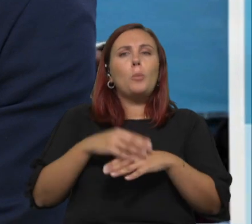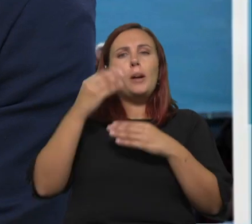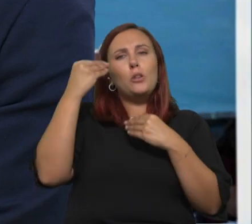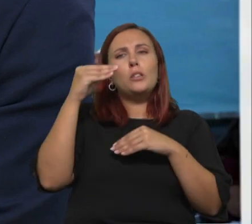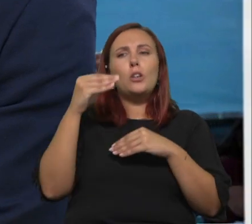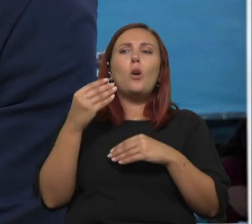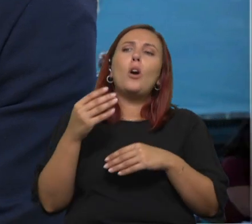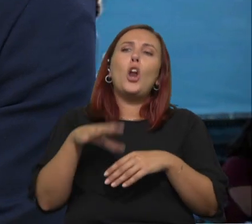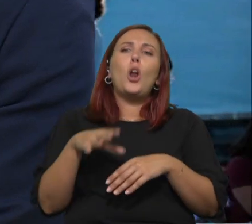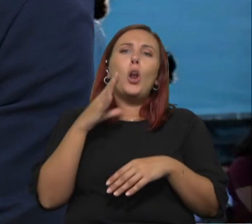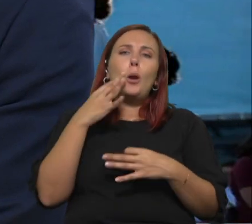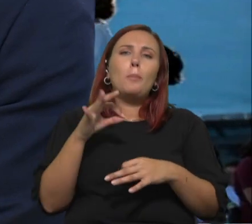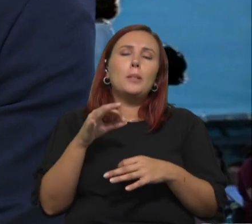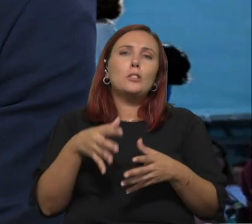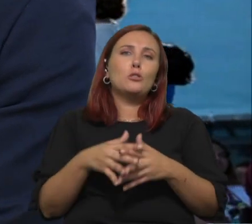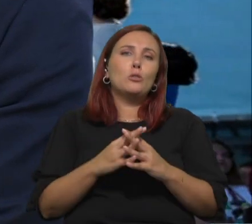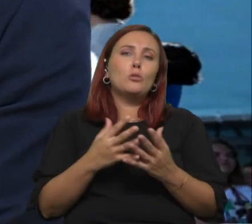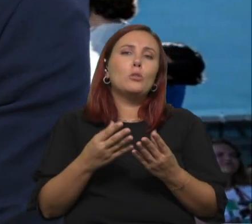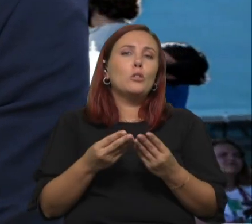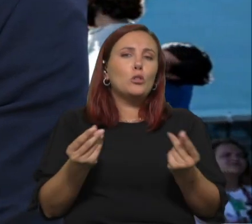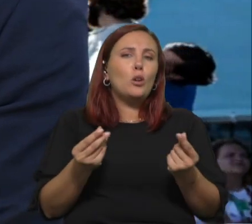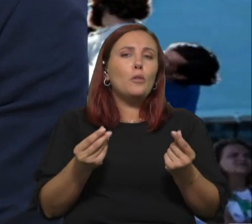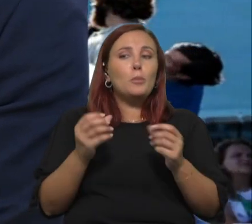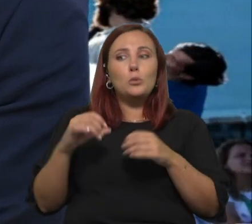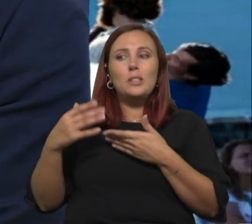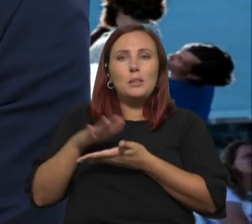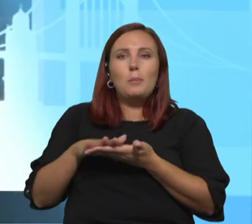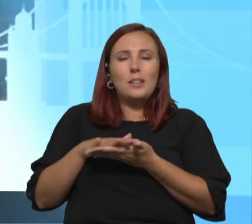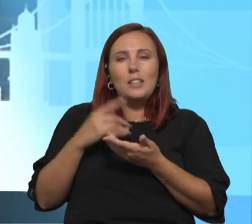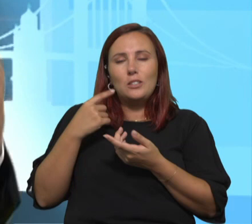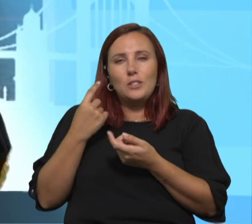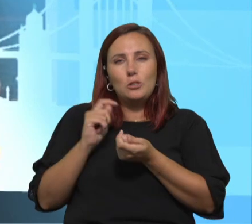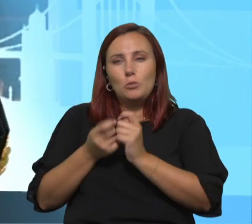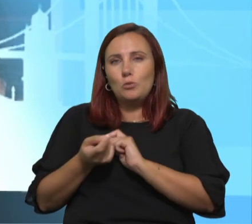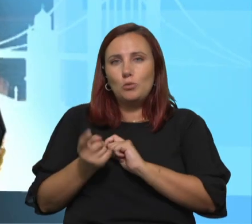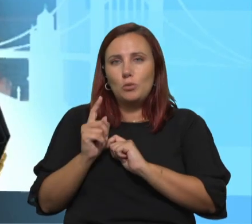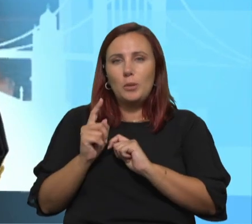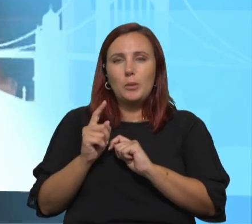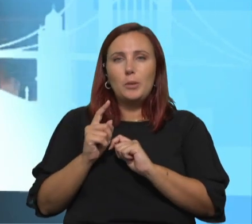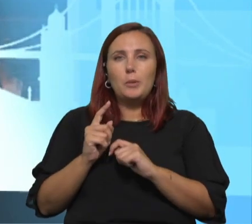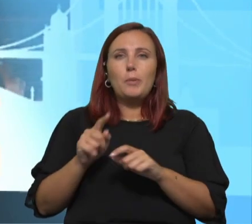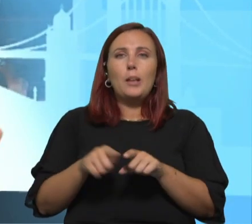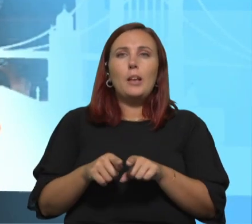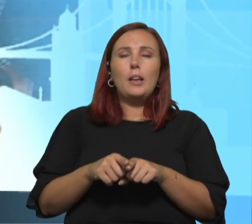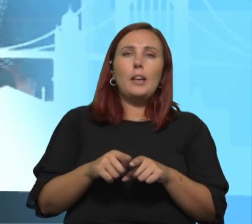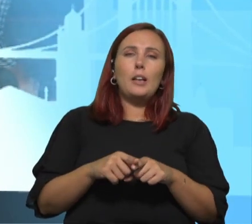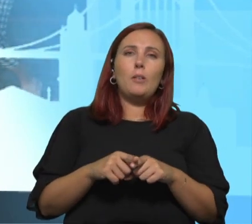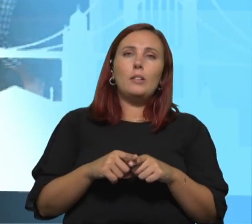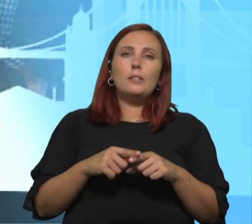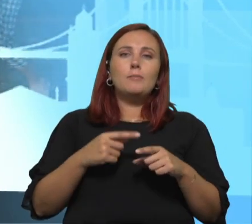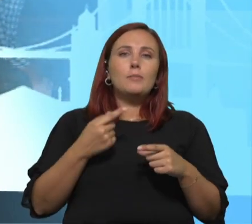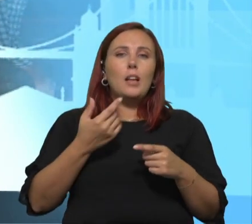estrutura, não resolvemos o princípio, não pensamos naquilo mas que... Mas para alterar o propósito é preciso, diria, enfim, quase entrar na cabeça de cada aluno, não